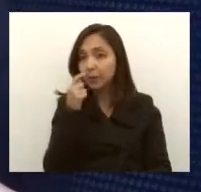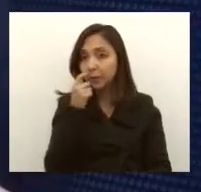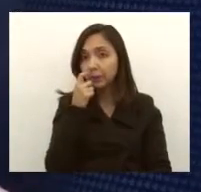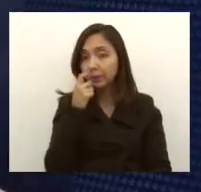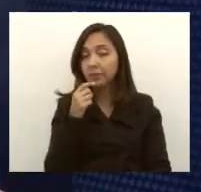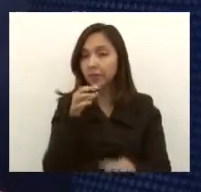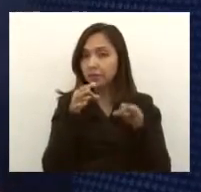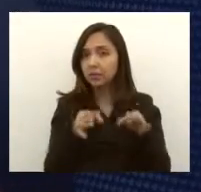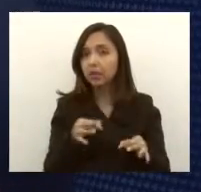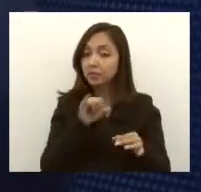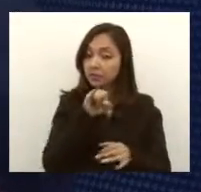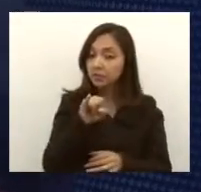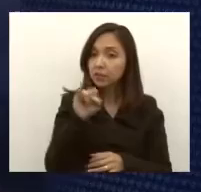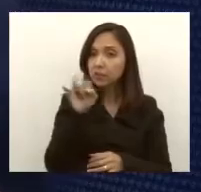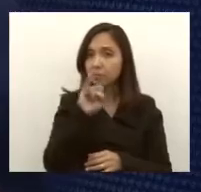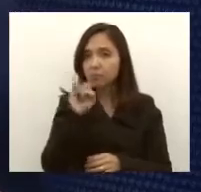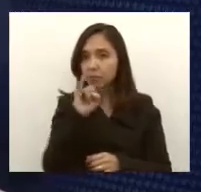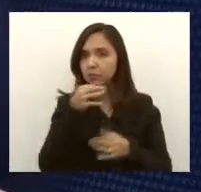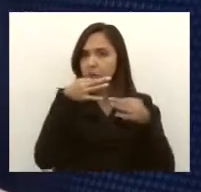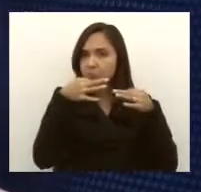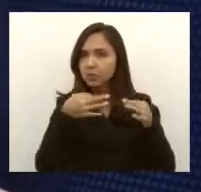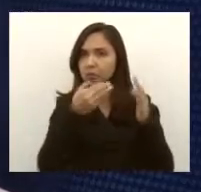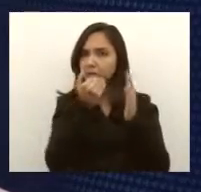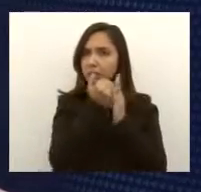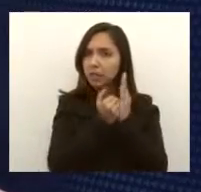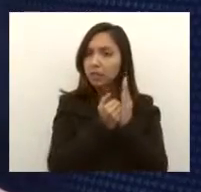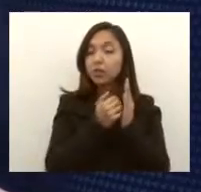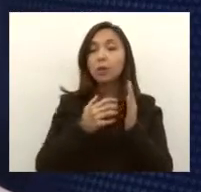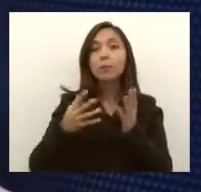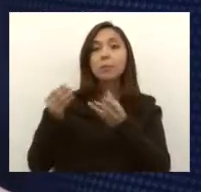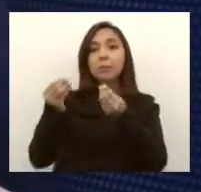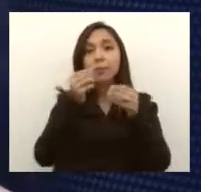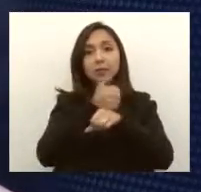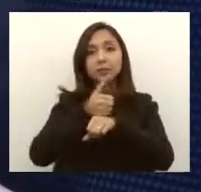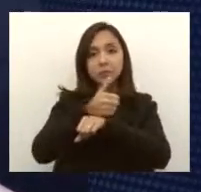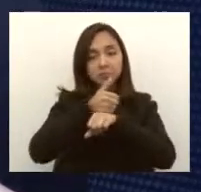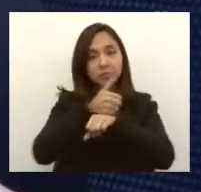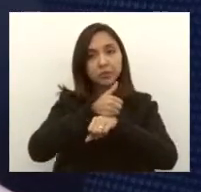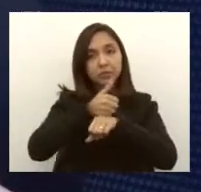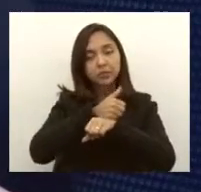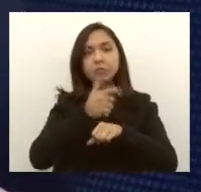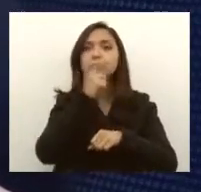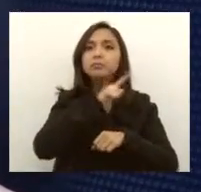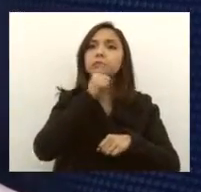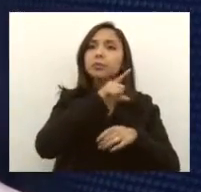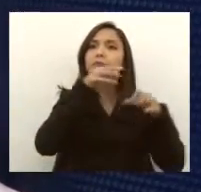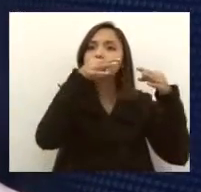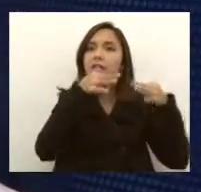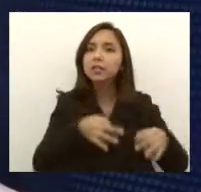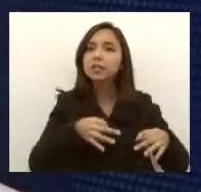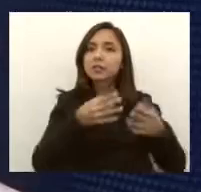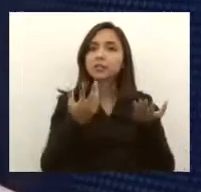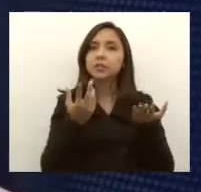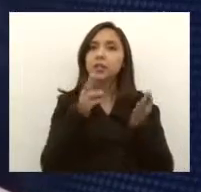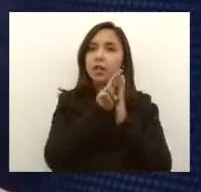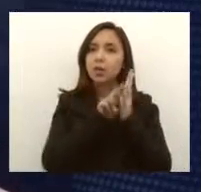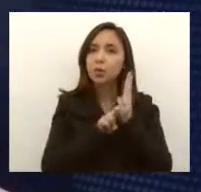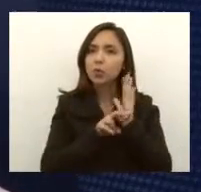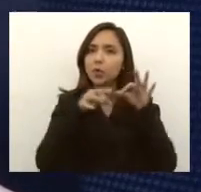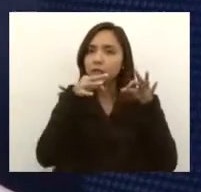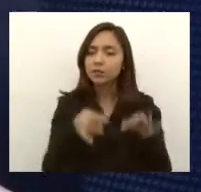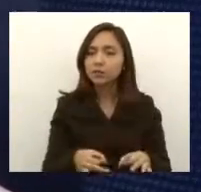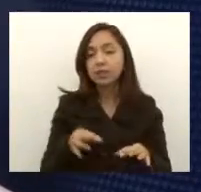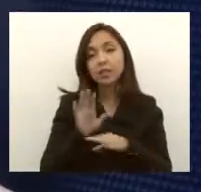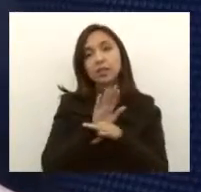se tiver alguns impostos mais justos, com certeza, mais profissionais liberais estão sendo legalizados e